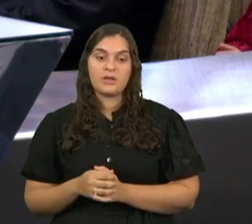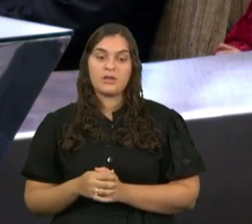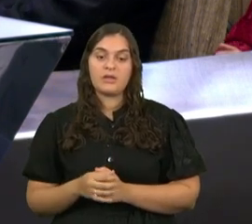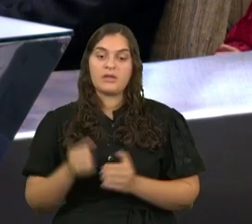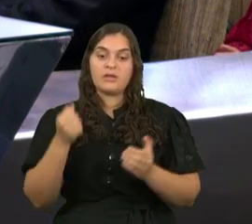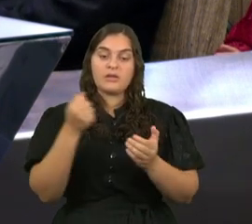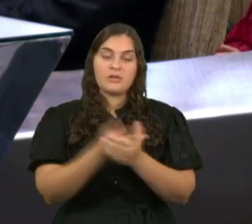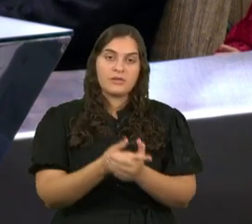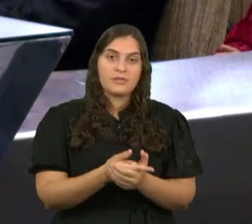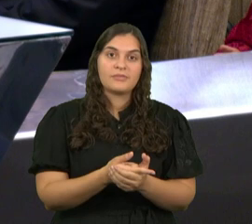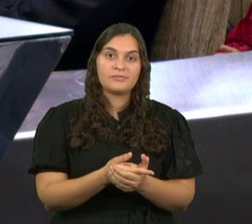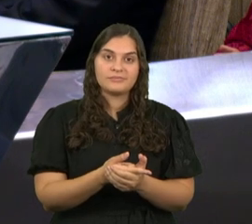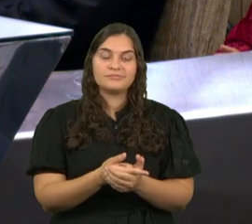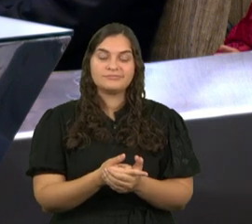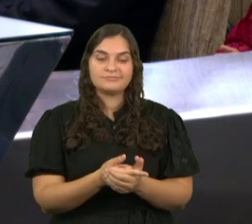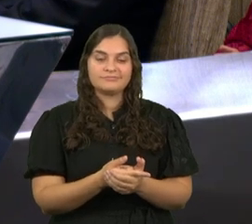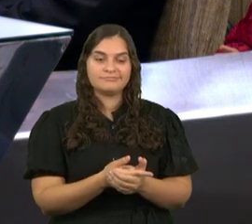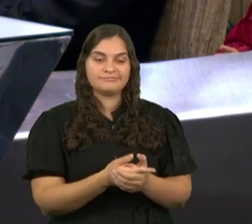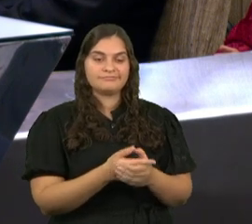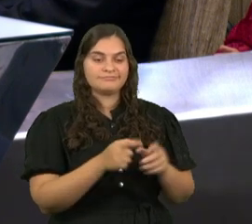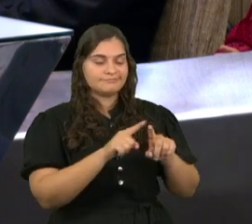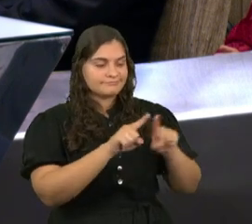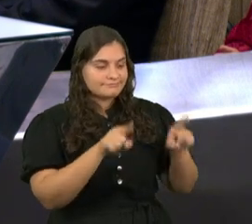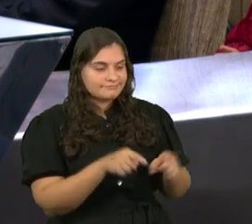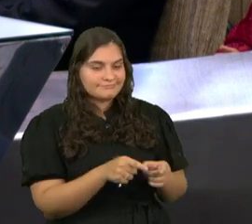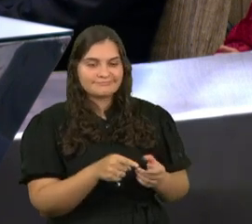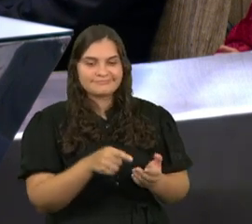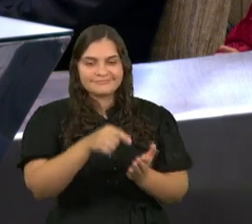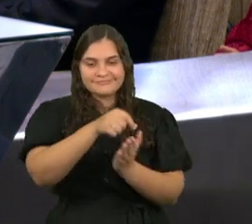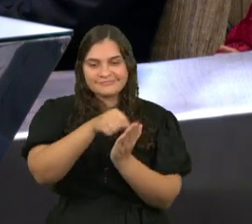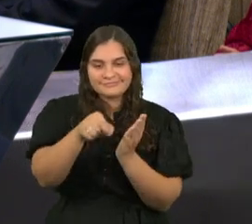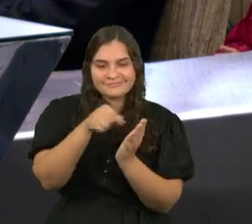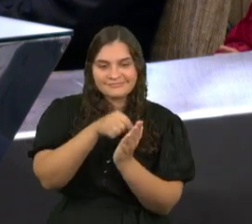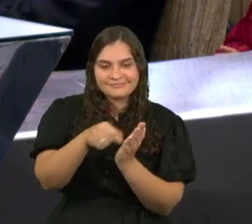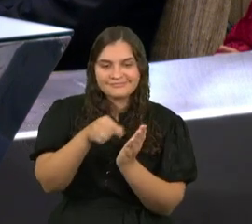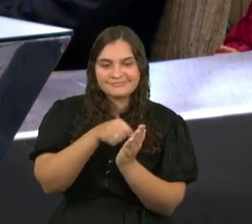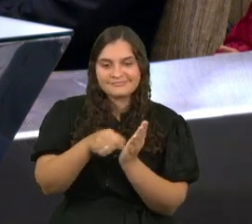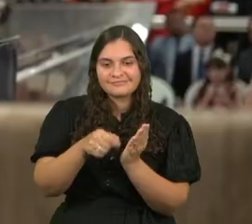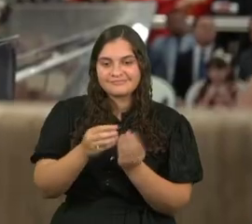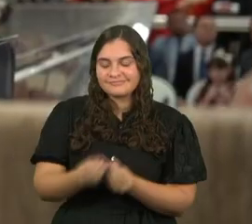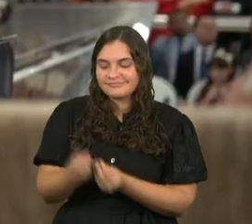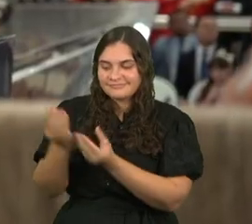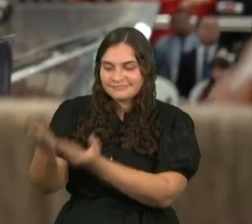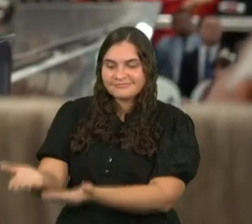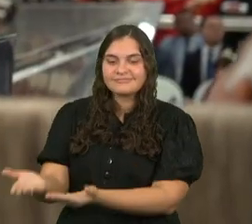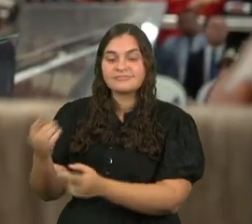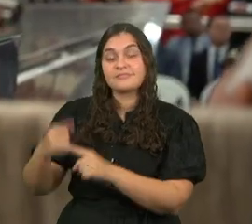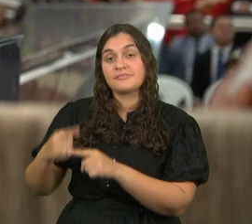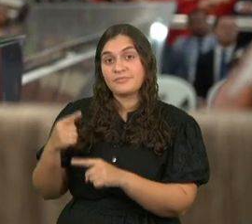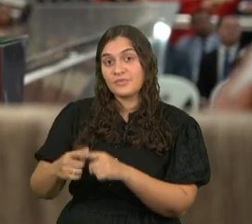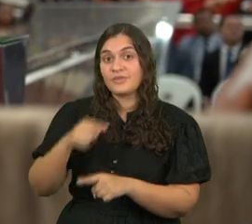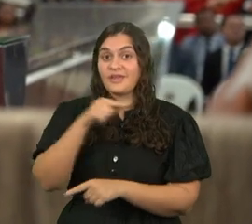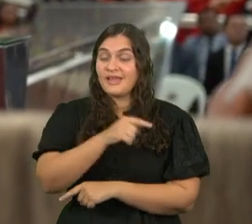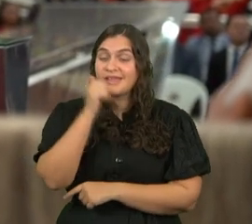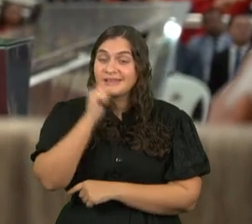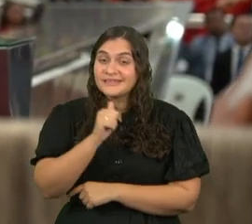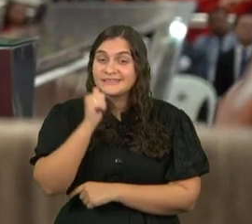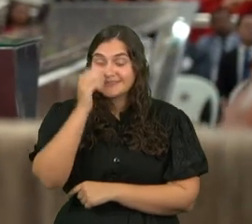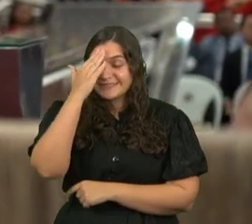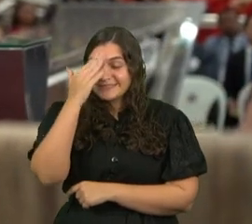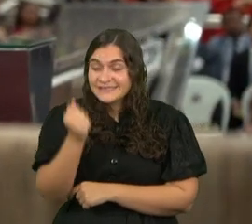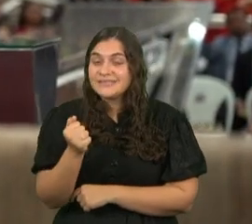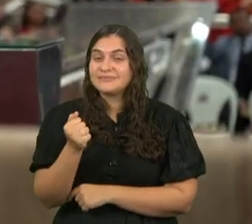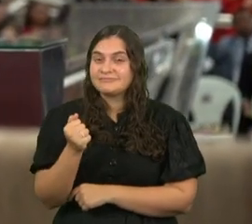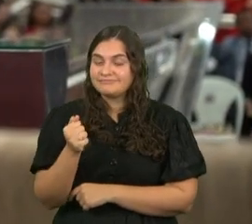marca-textos. Porque ela sabe que o avô é um homem da palavra. A